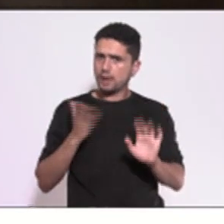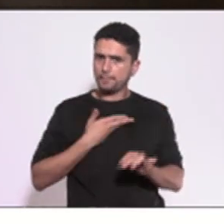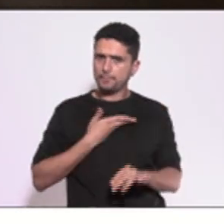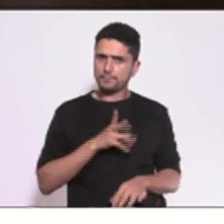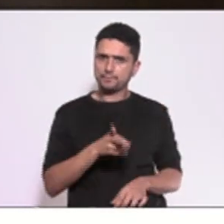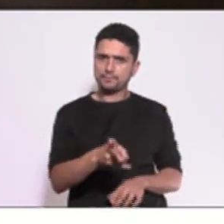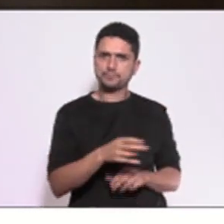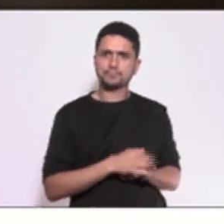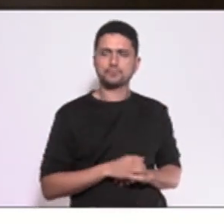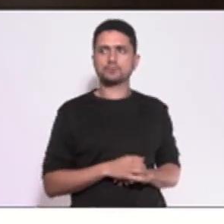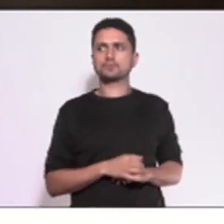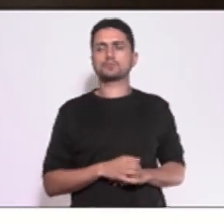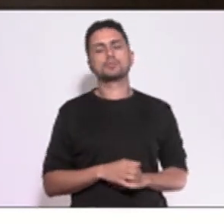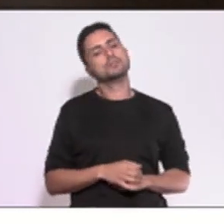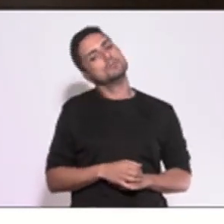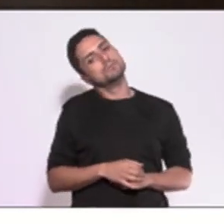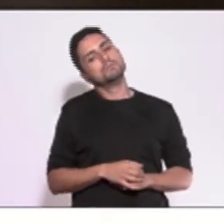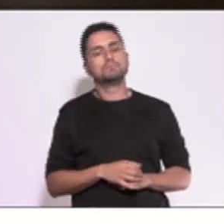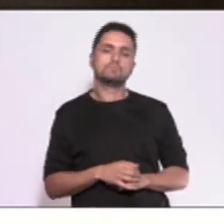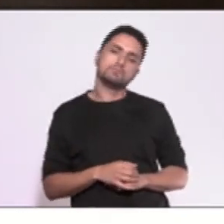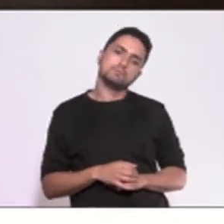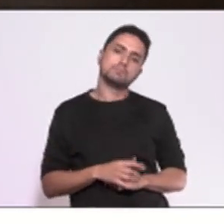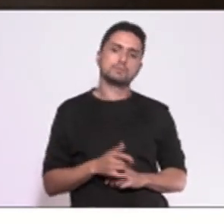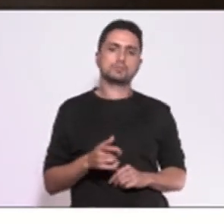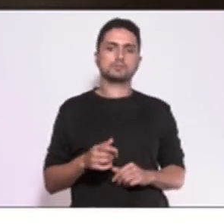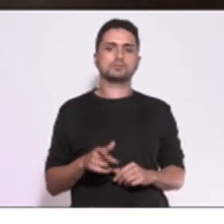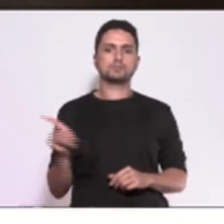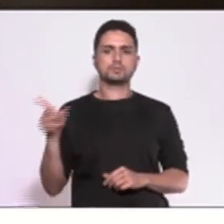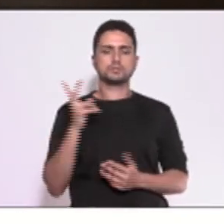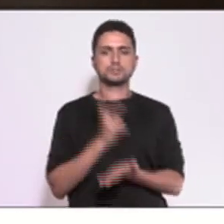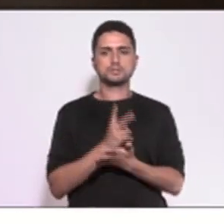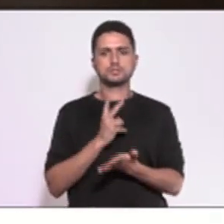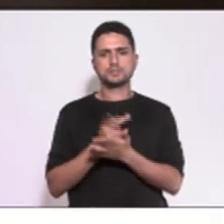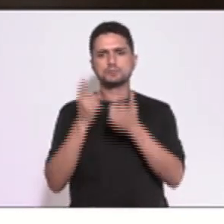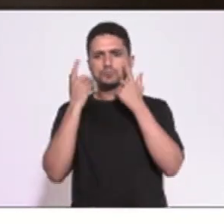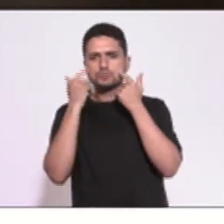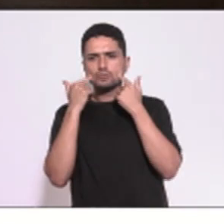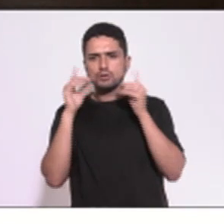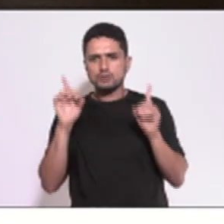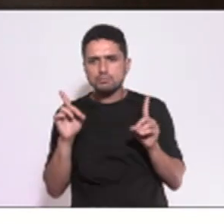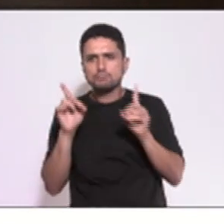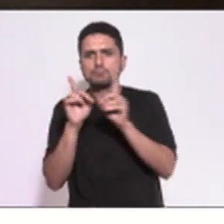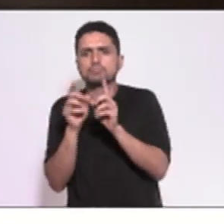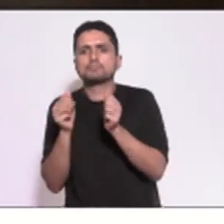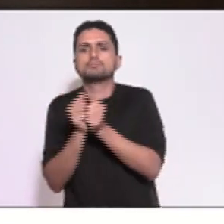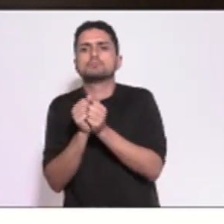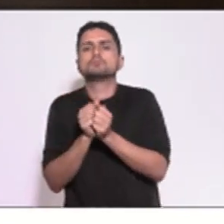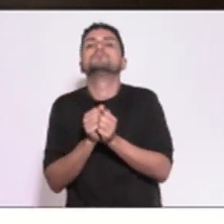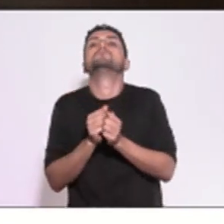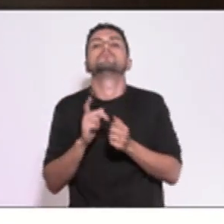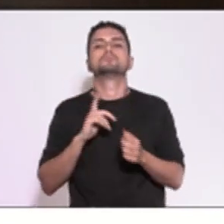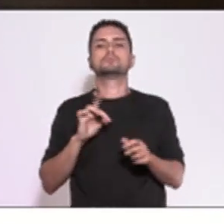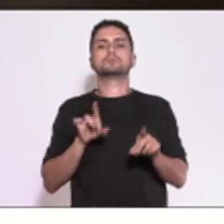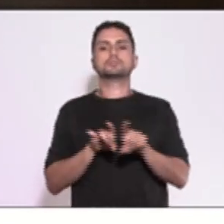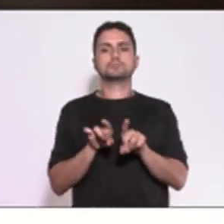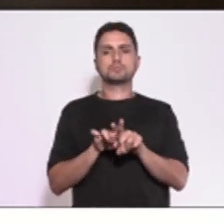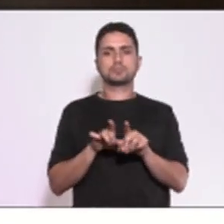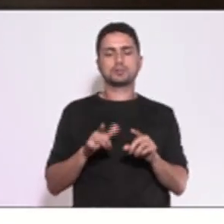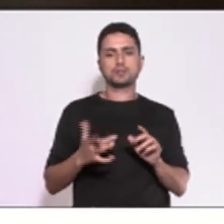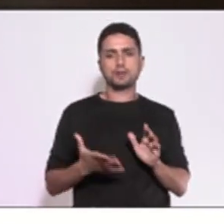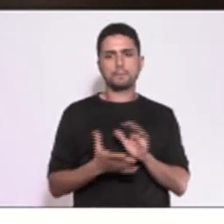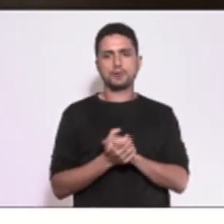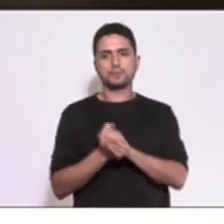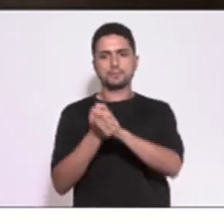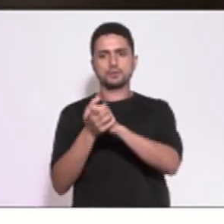simplesmente irretocável. Um ombro para qualquer choro, uma mão estendida para nos tirar de qualquer buraco e